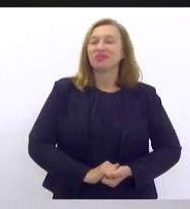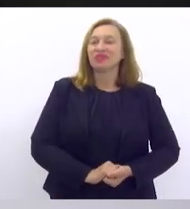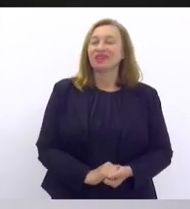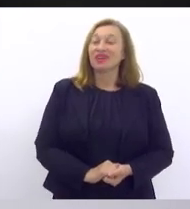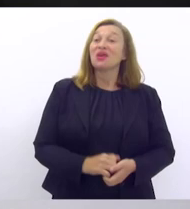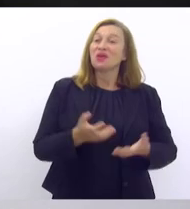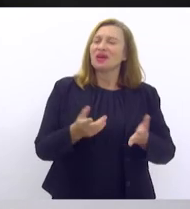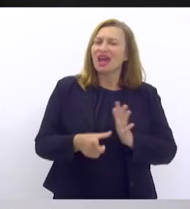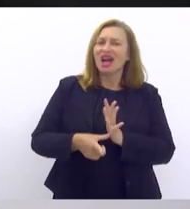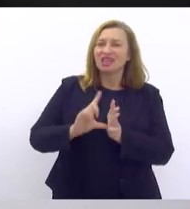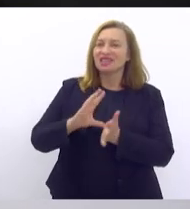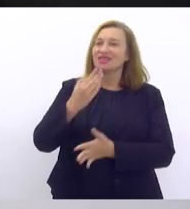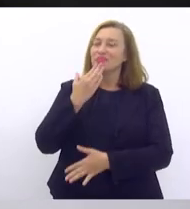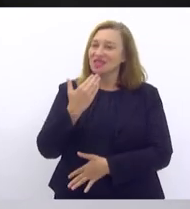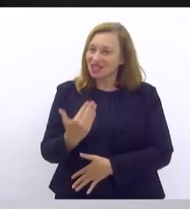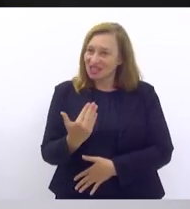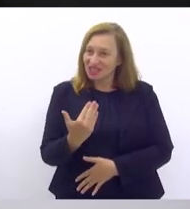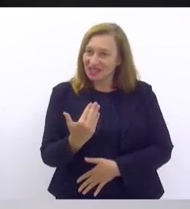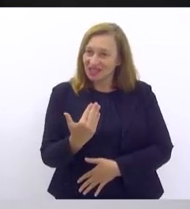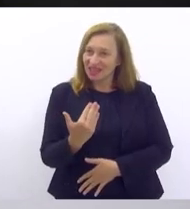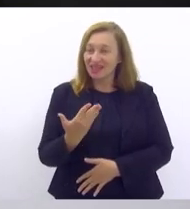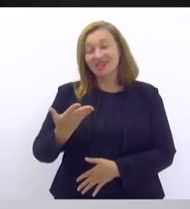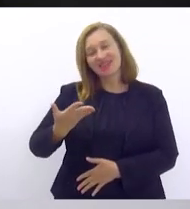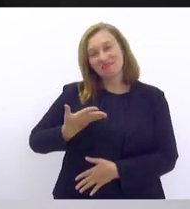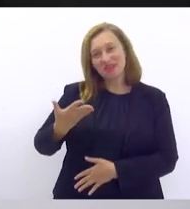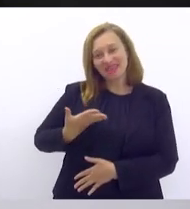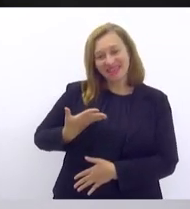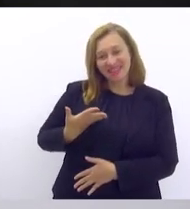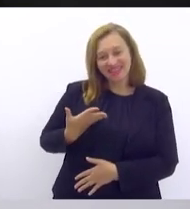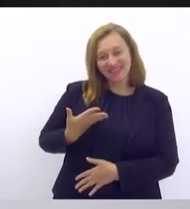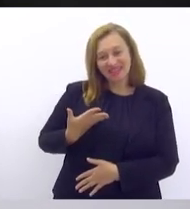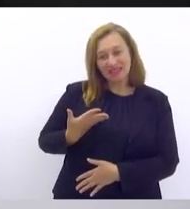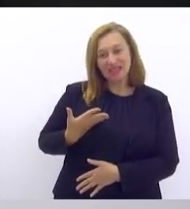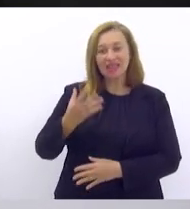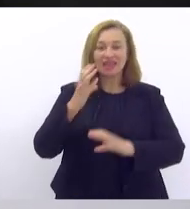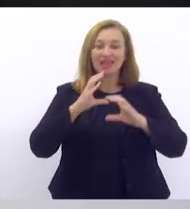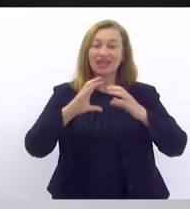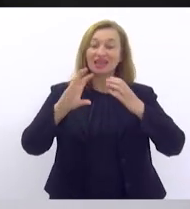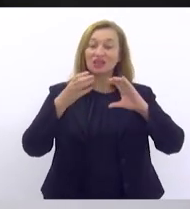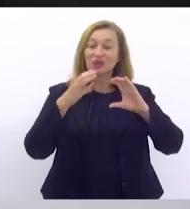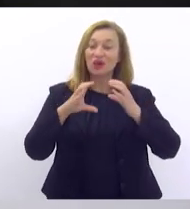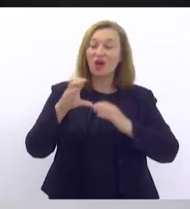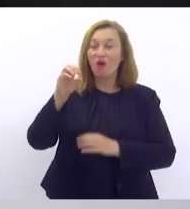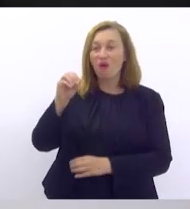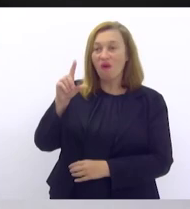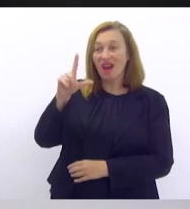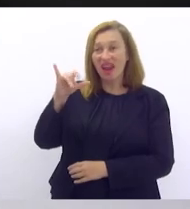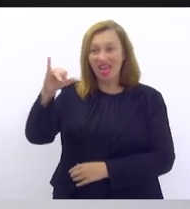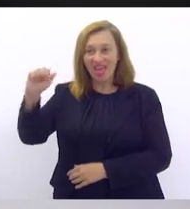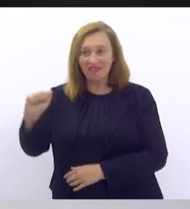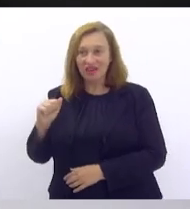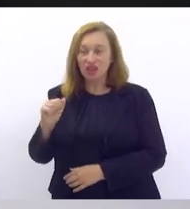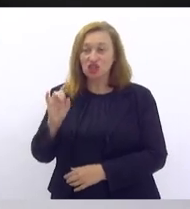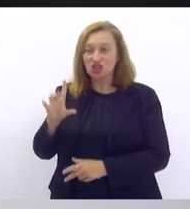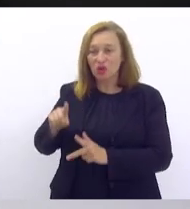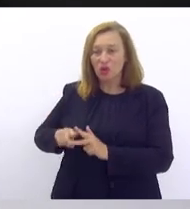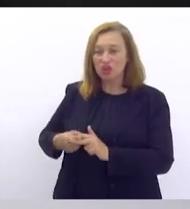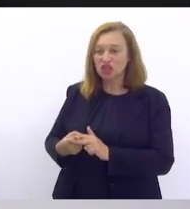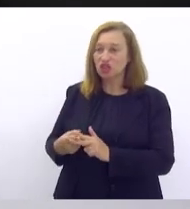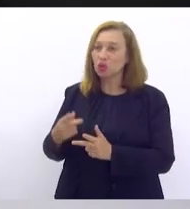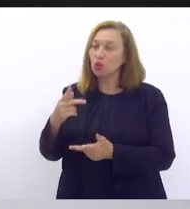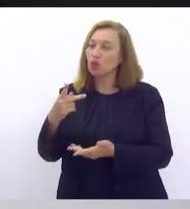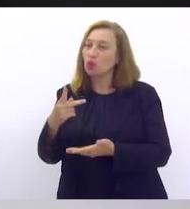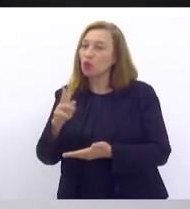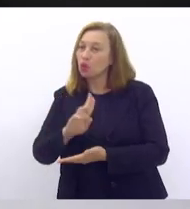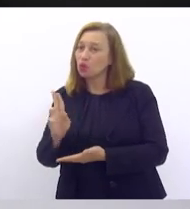Eu queria, antes de pedir para que nossa querida amiga e cantora Olívia, queria aqui só corrigir o nome que eu falei errado, eu